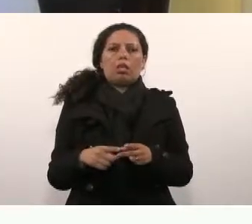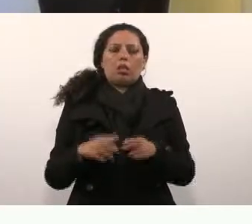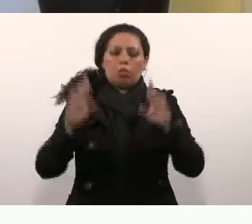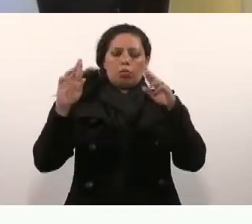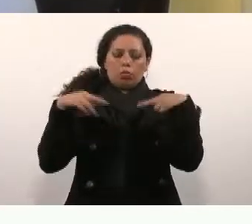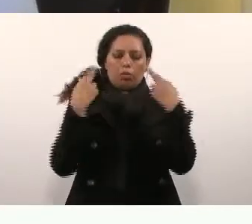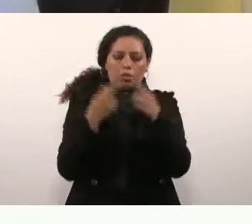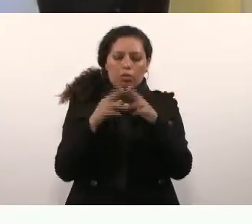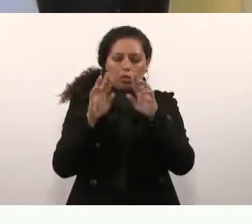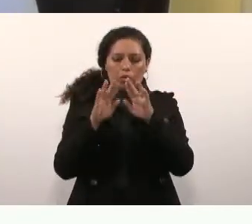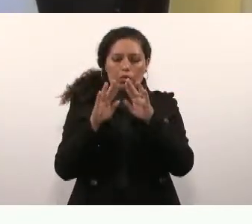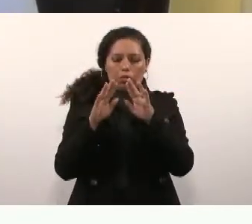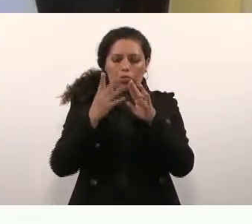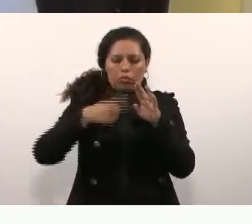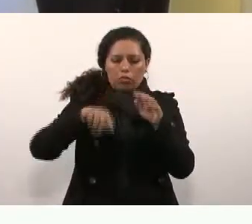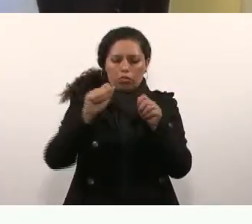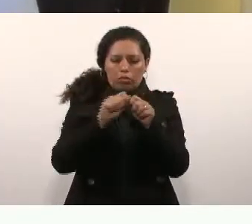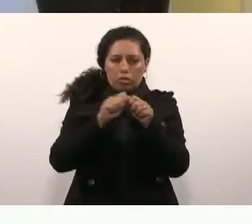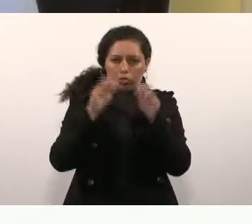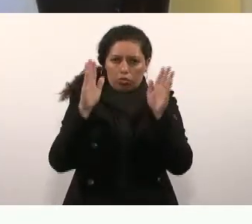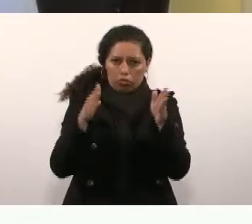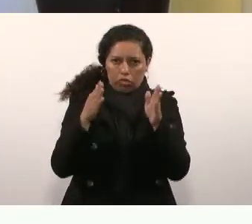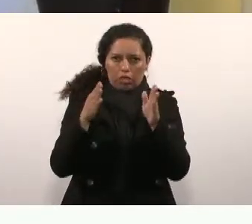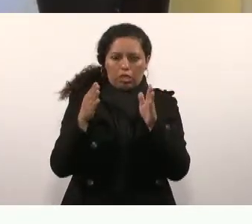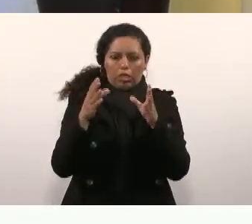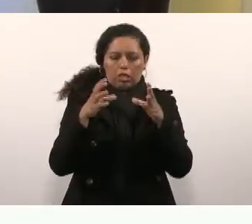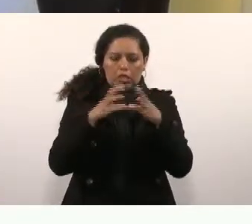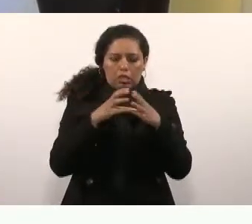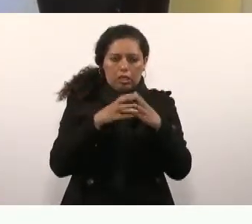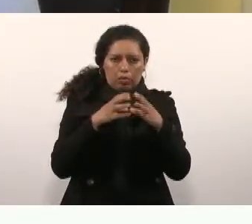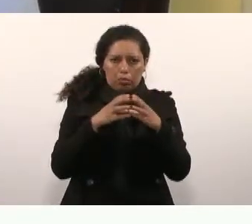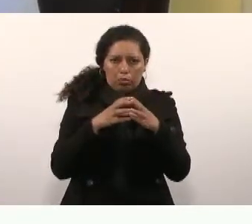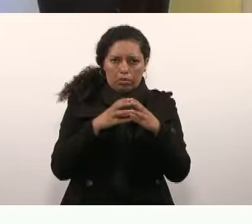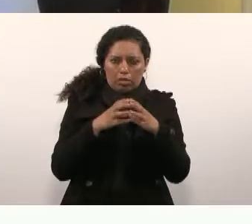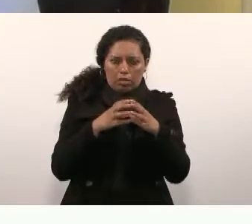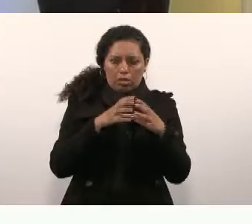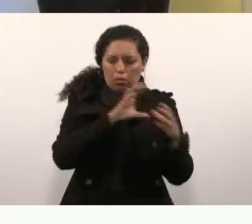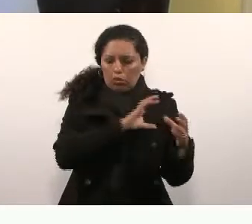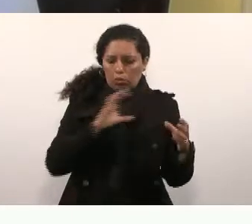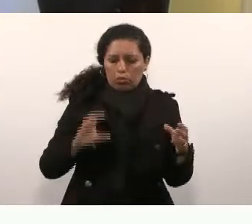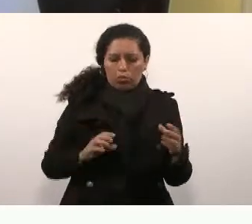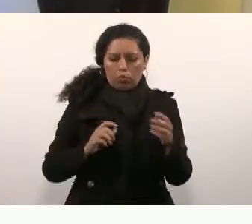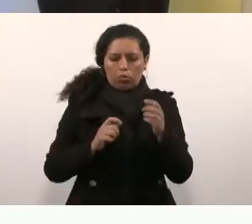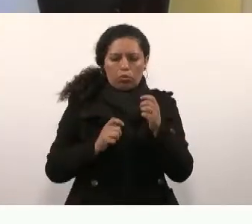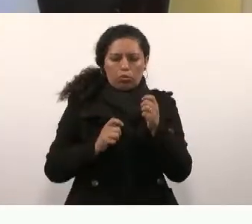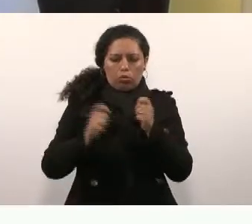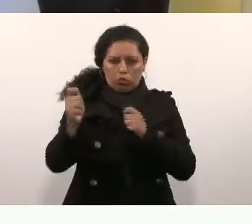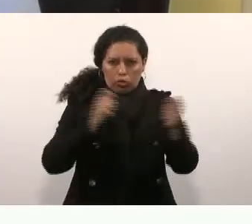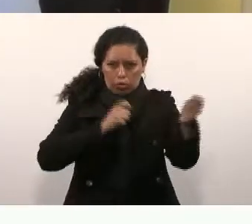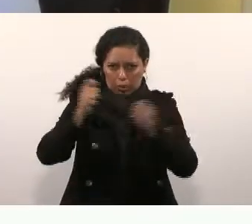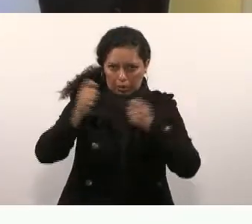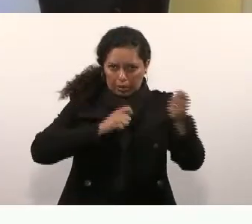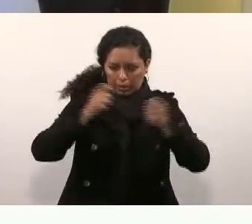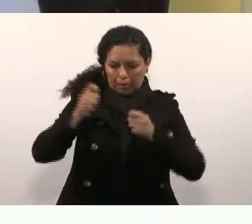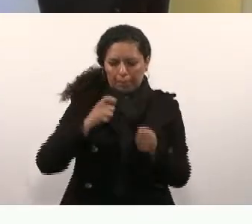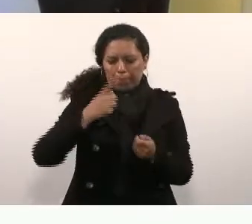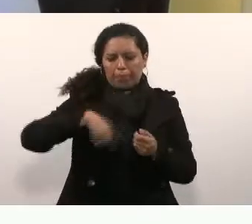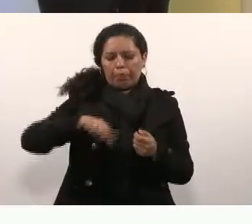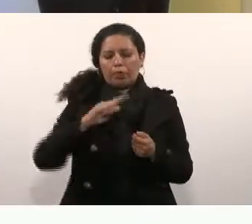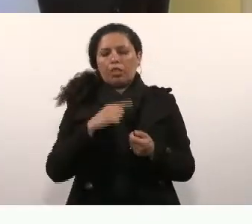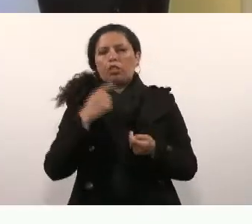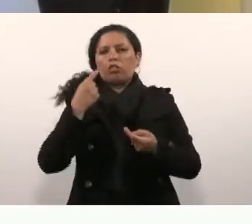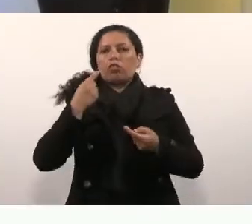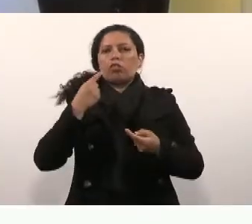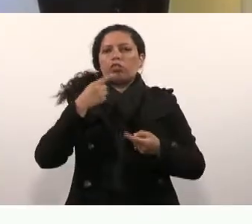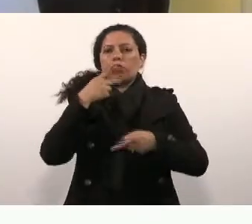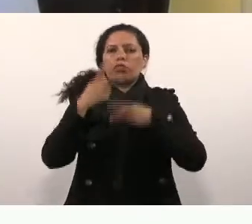audiência pública que nós fizemos pela Comissão de Economia, onde nós discutimos a malha